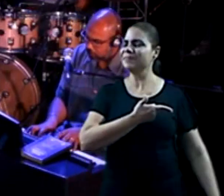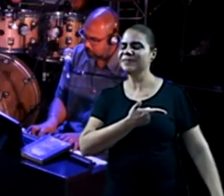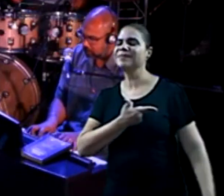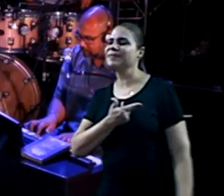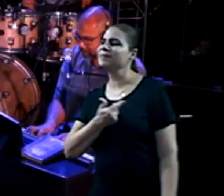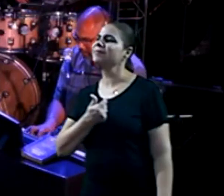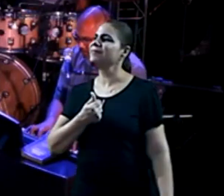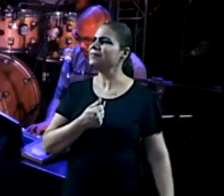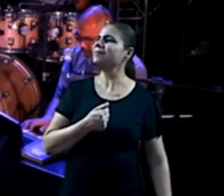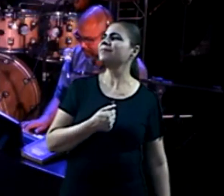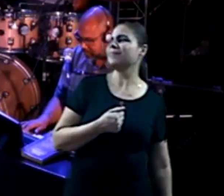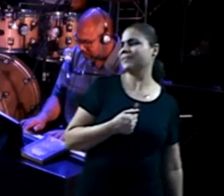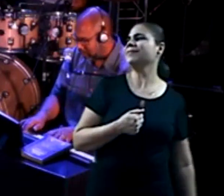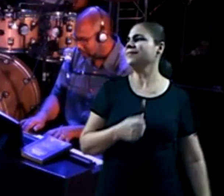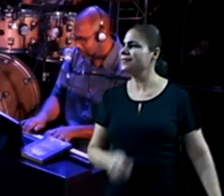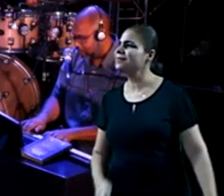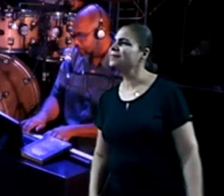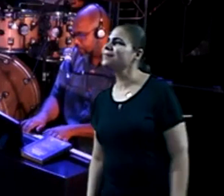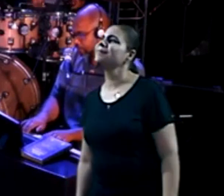eu. Oh, oh,